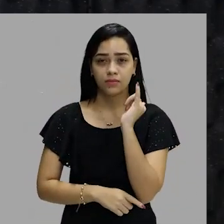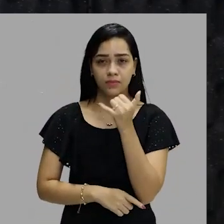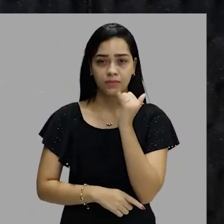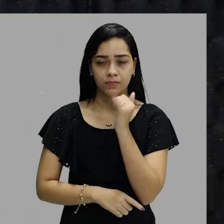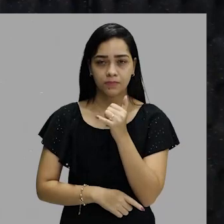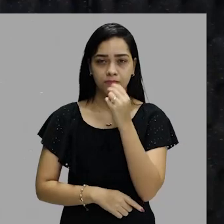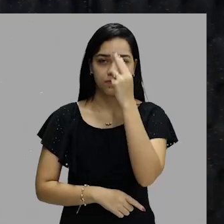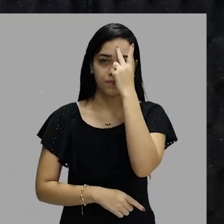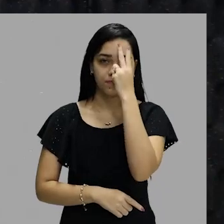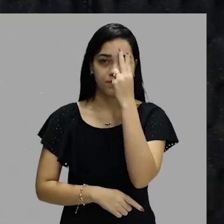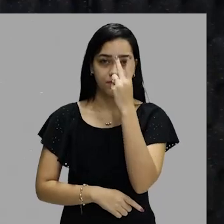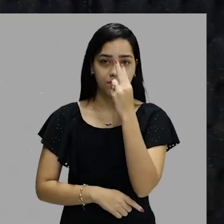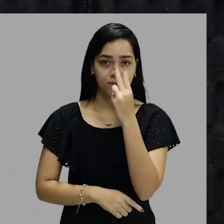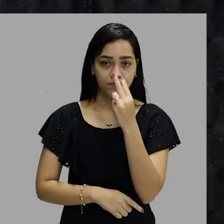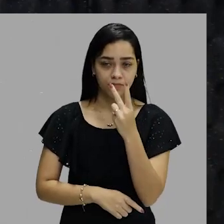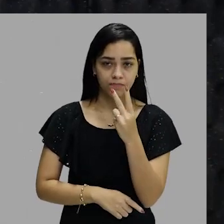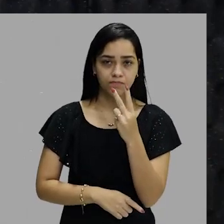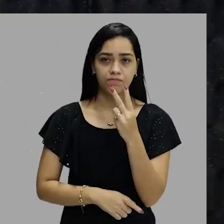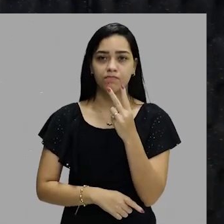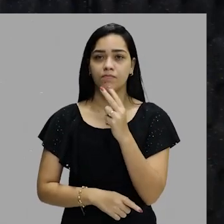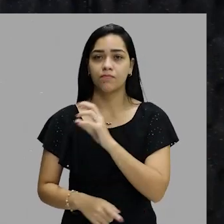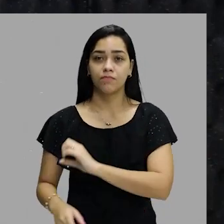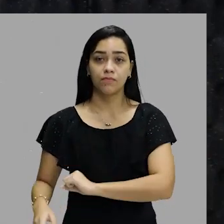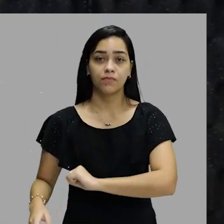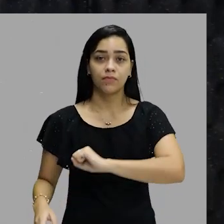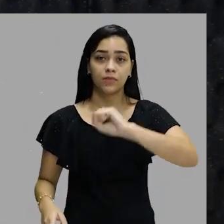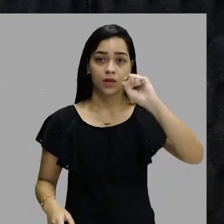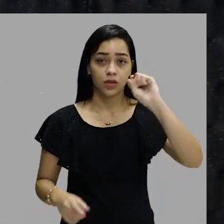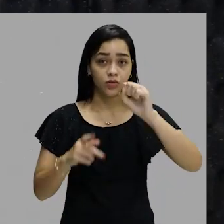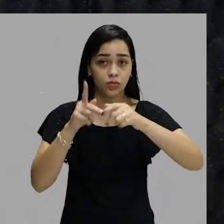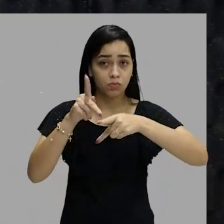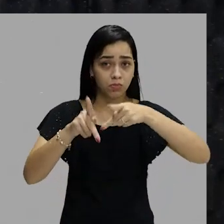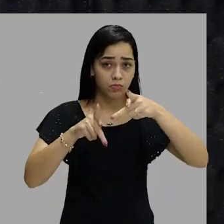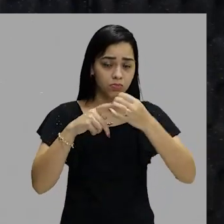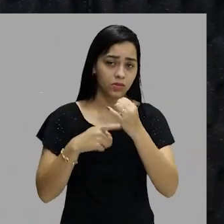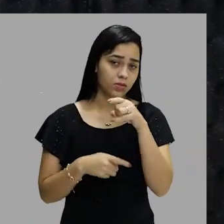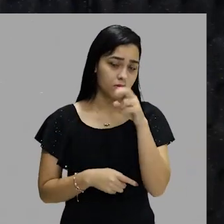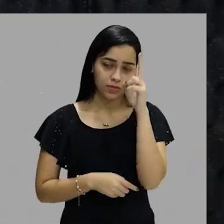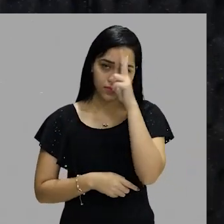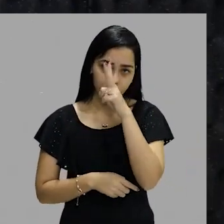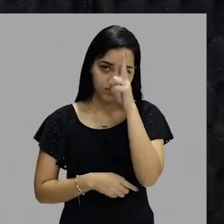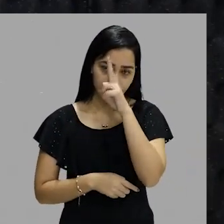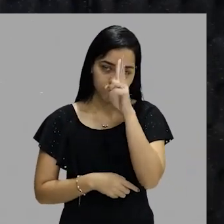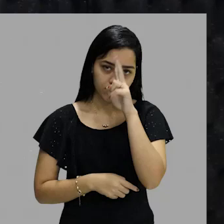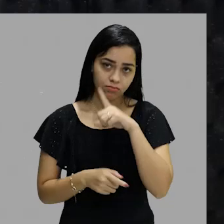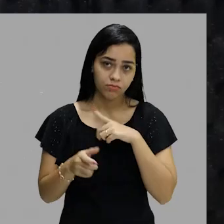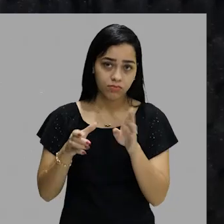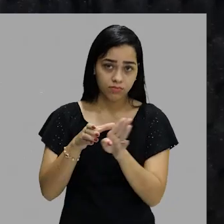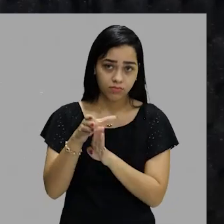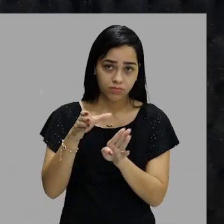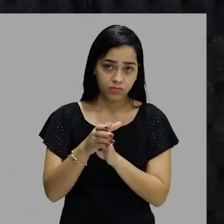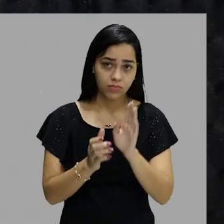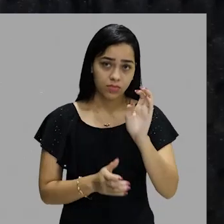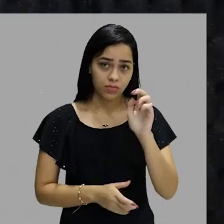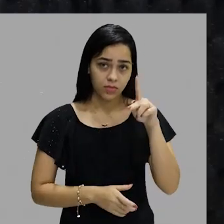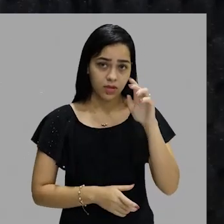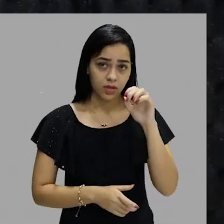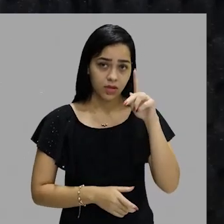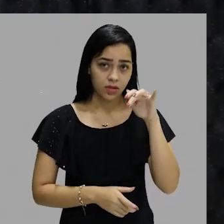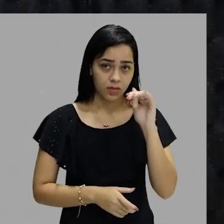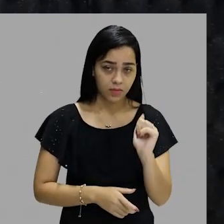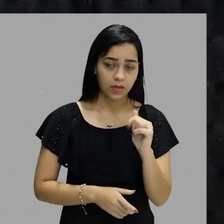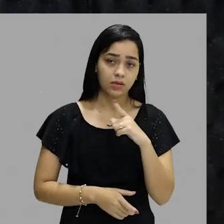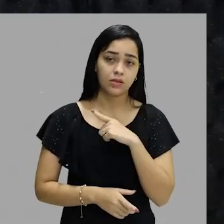de uma história heróica de um povo, certo? Se você não lembra, tá aqui a dica, o que é uma epopeia. Então, nós